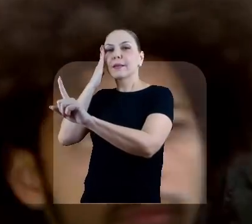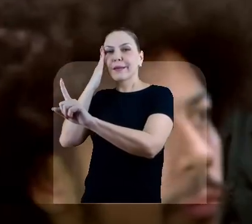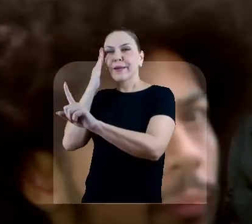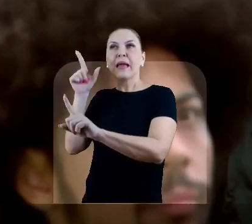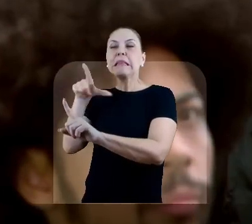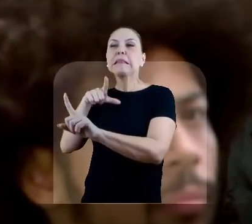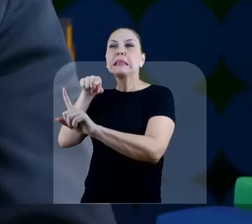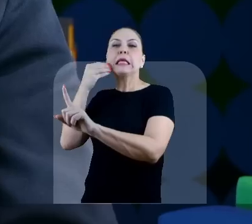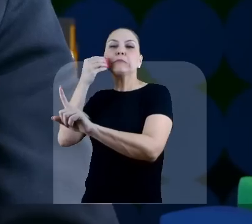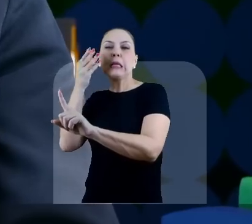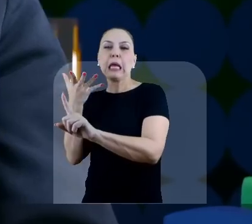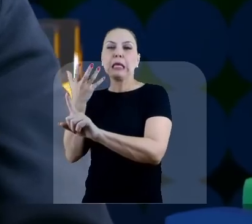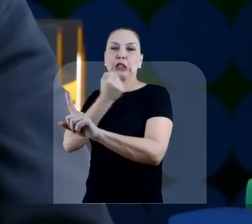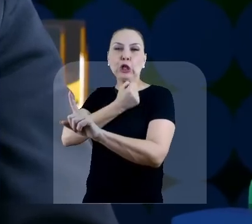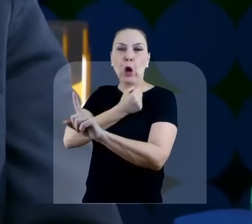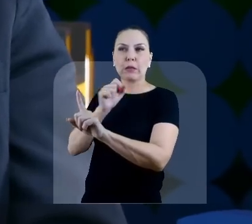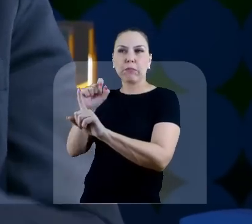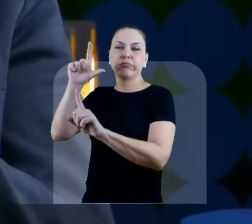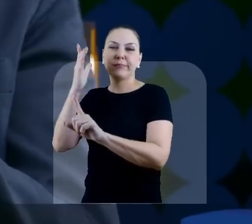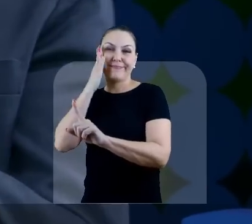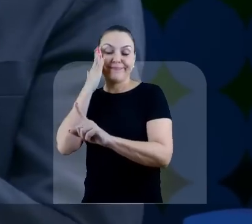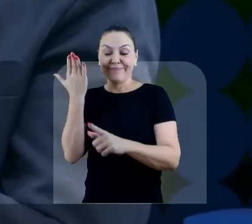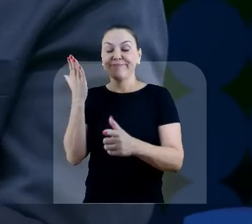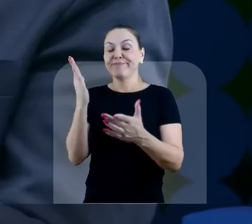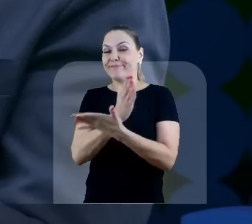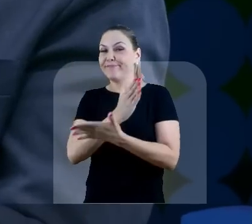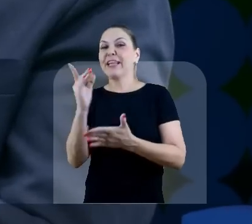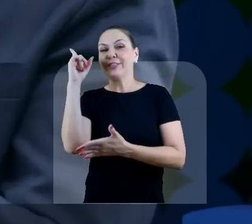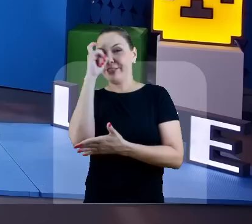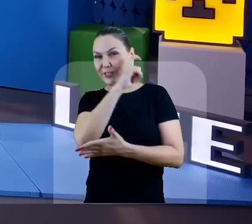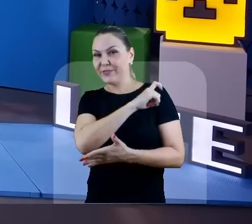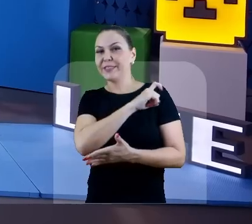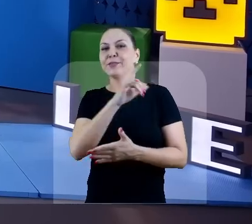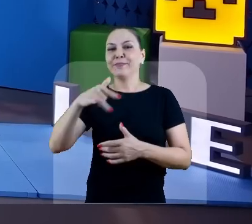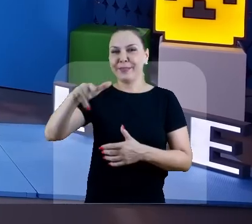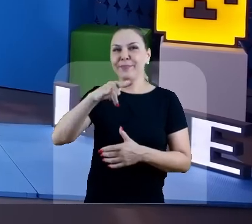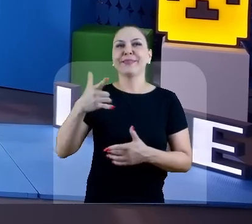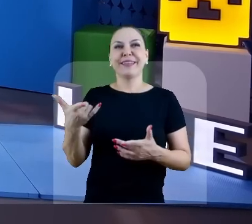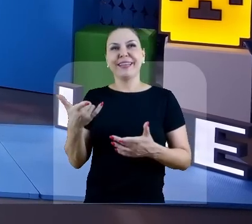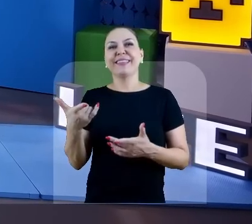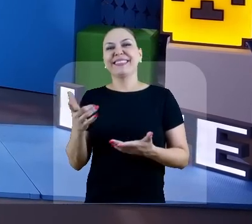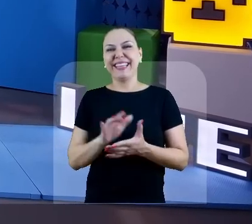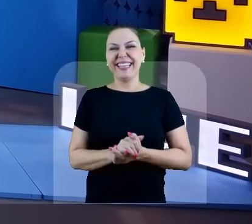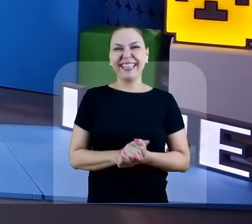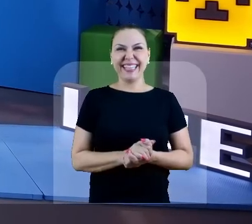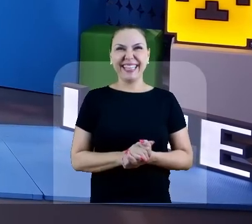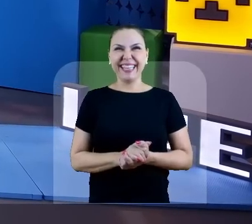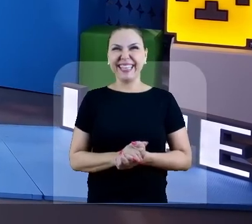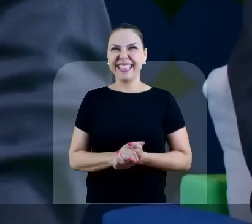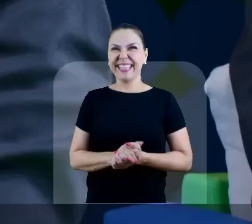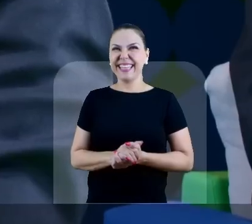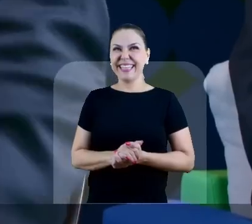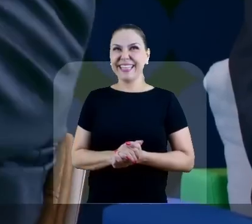assim. Geralmente ganha uma nota a mais. O nosso corpo, pessoal, quem é esse cara aí? Fernando